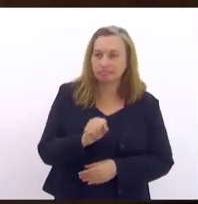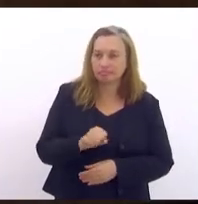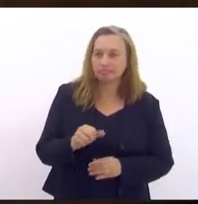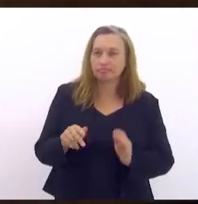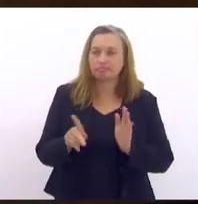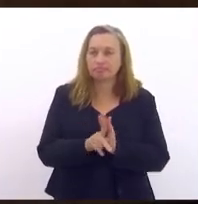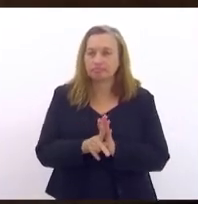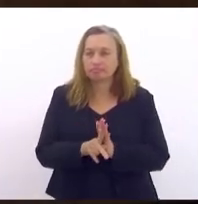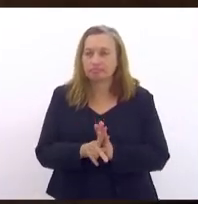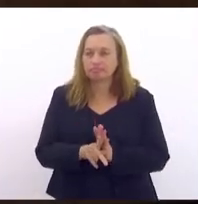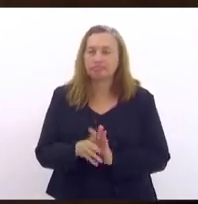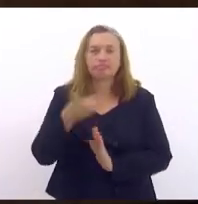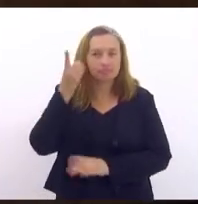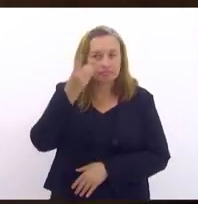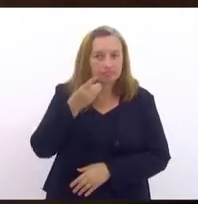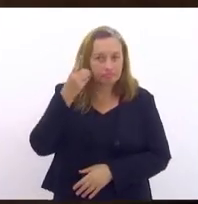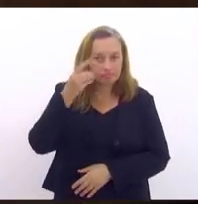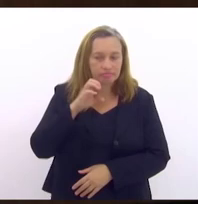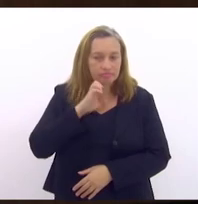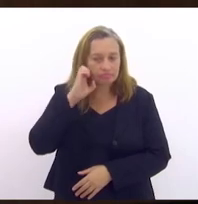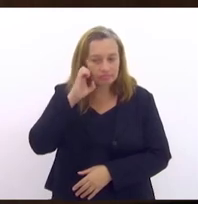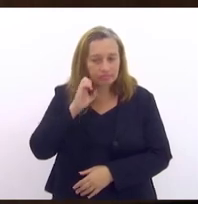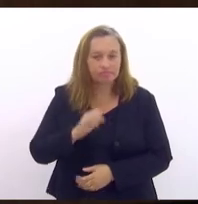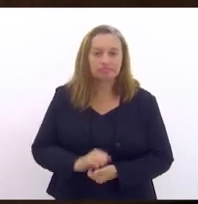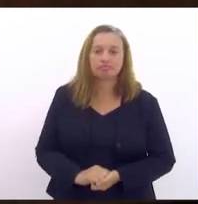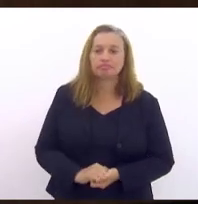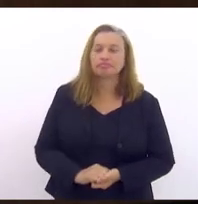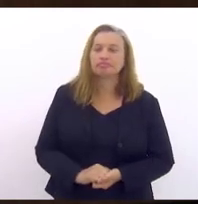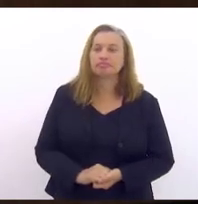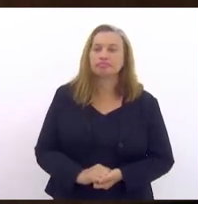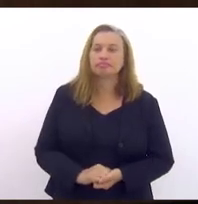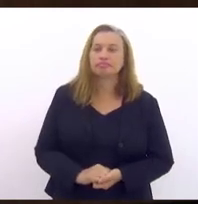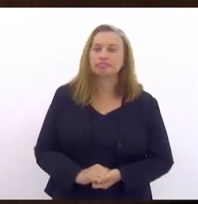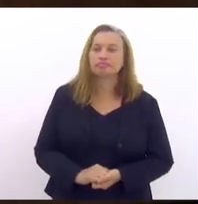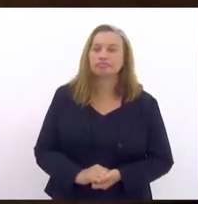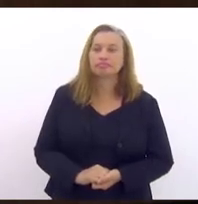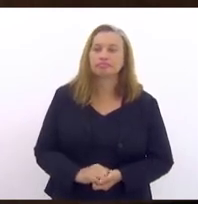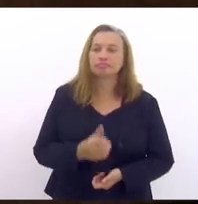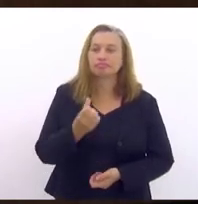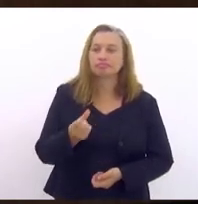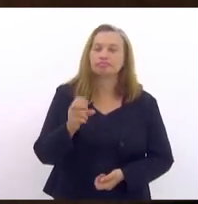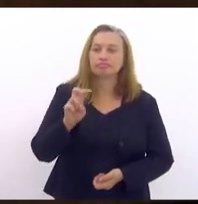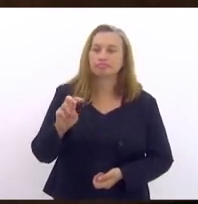da deputada Érica Takimoto, projeto